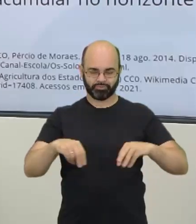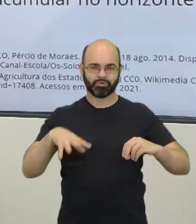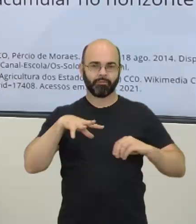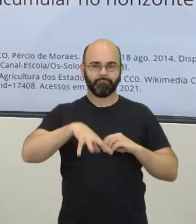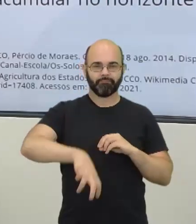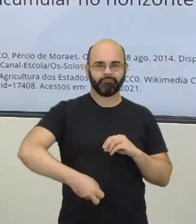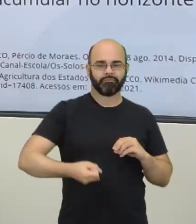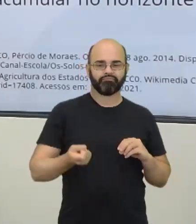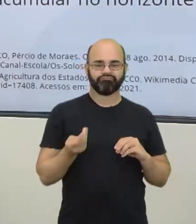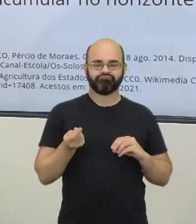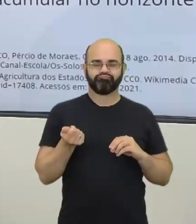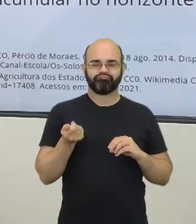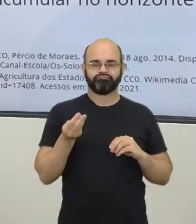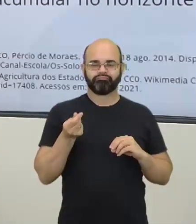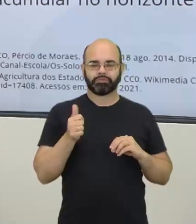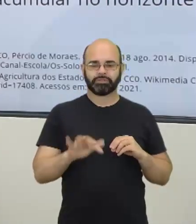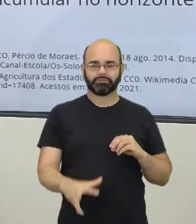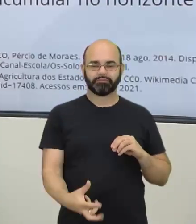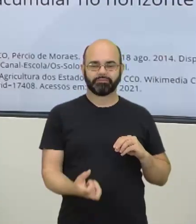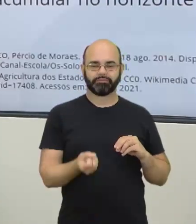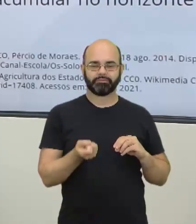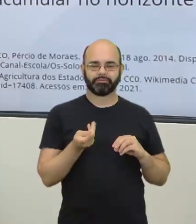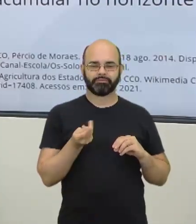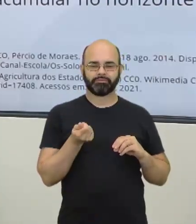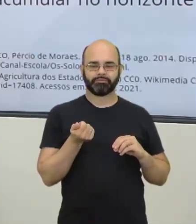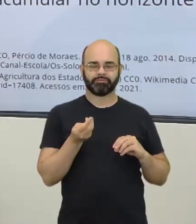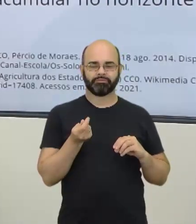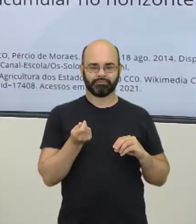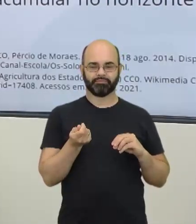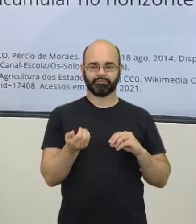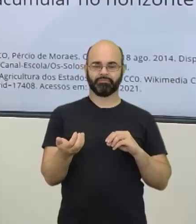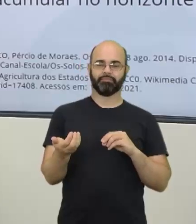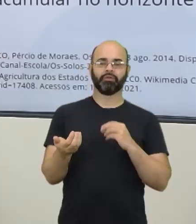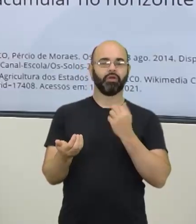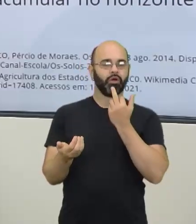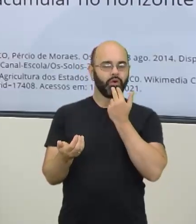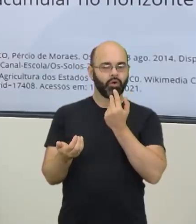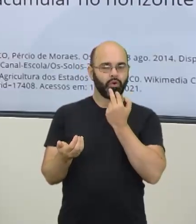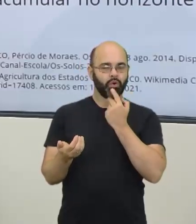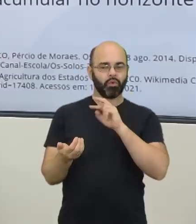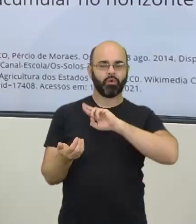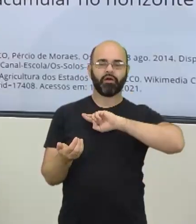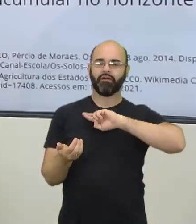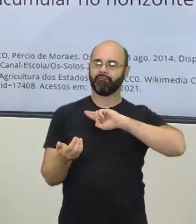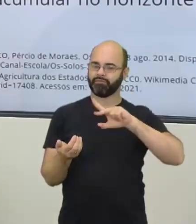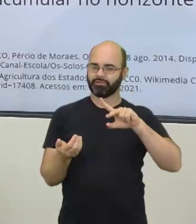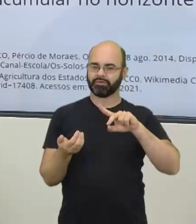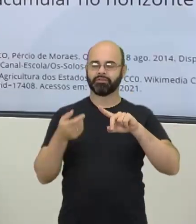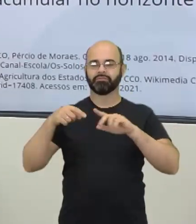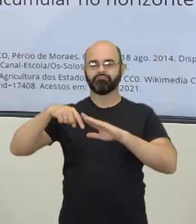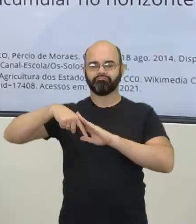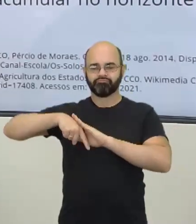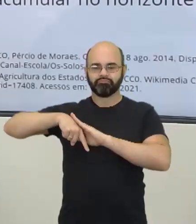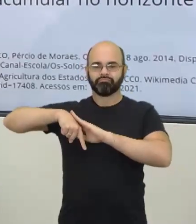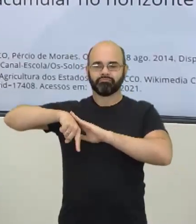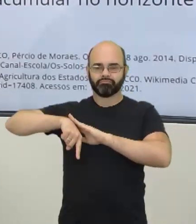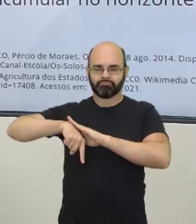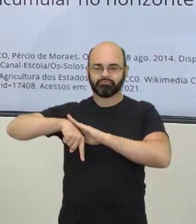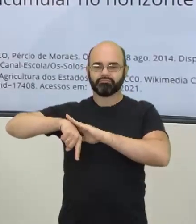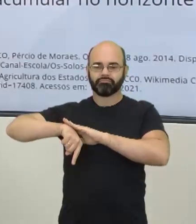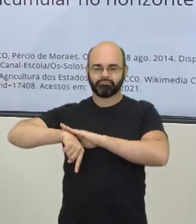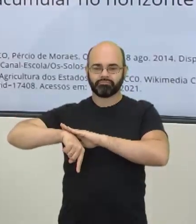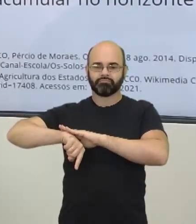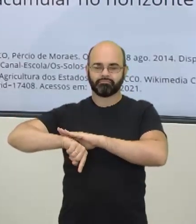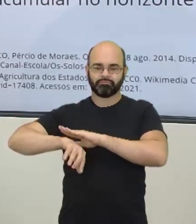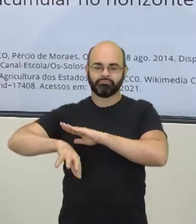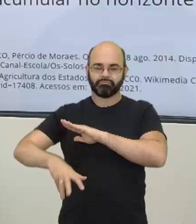a textura e principalmente a coloração do solo. Então é importante retratar isso aí. Quanto mais